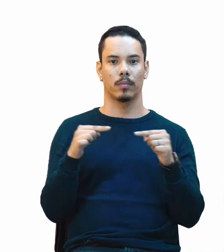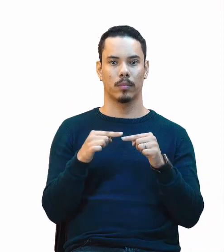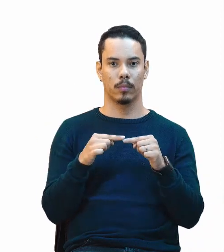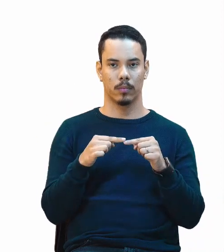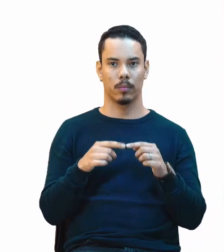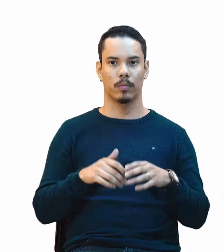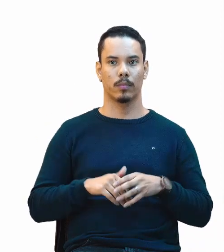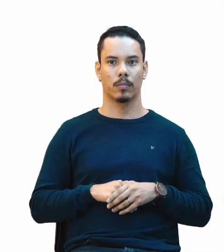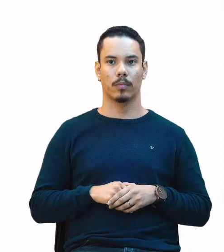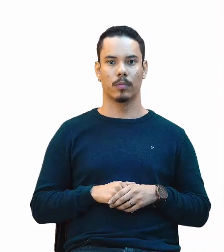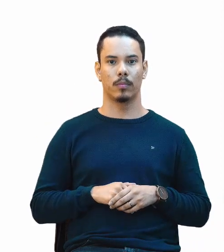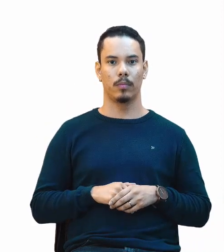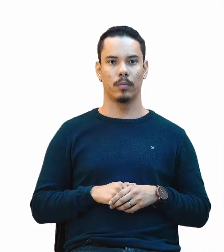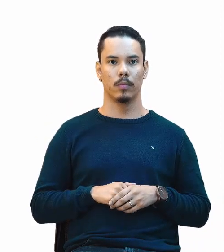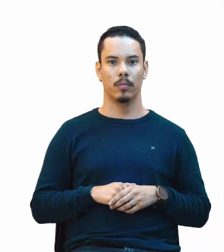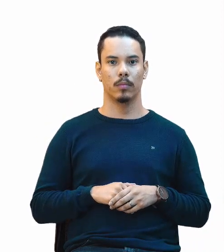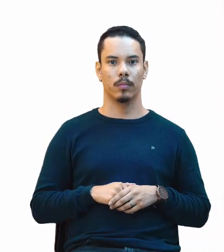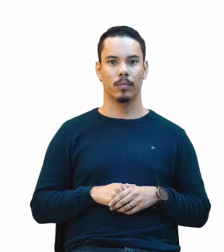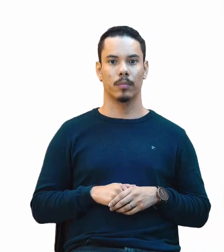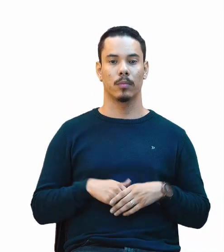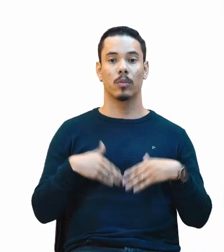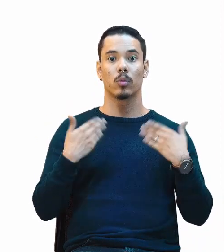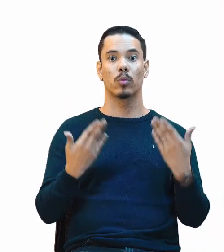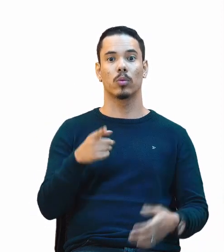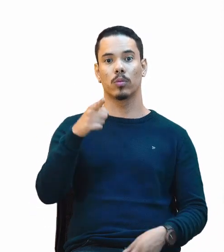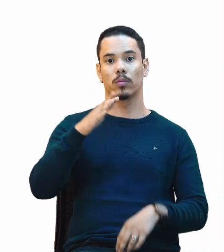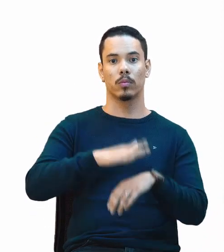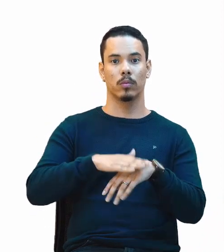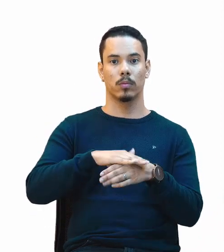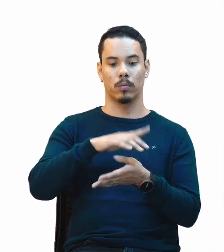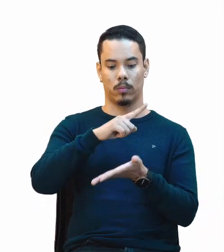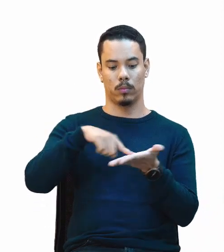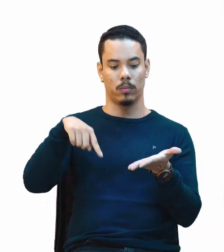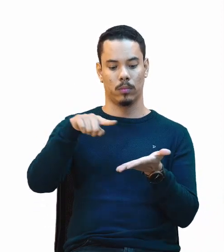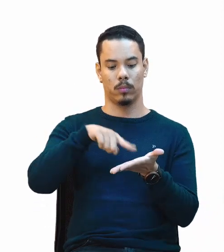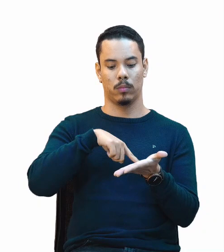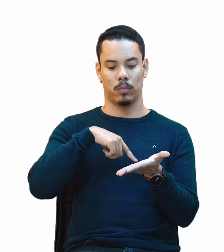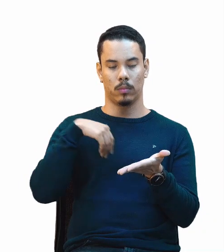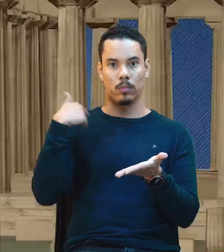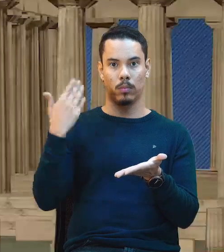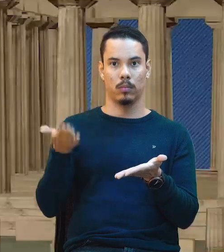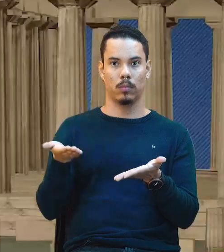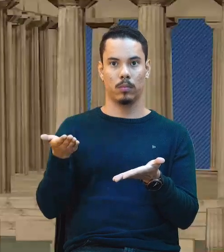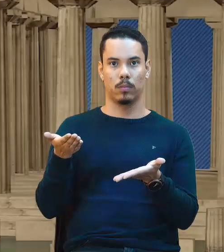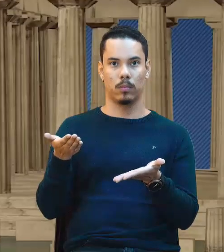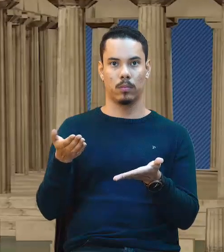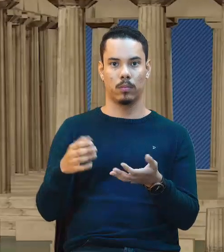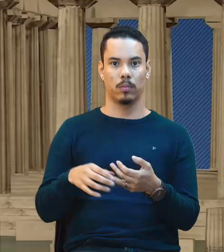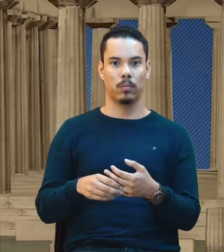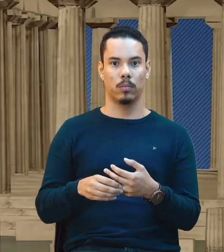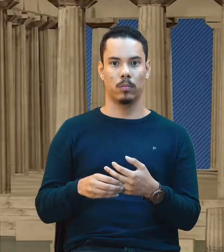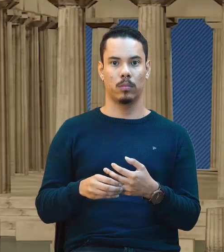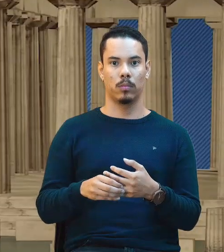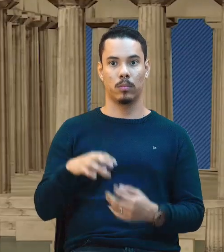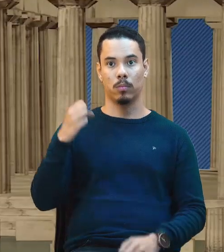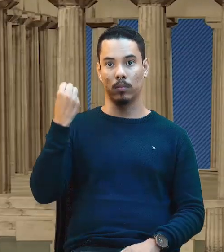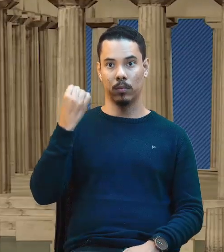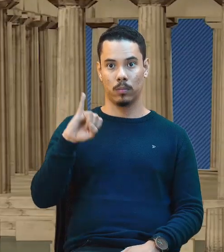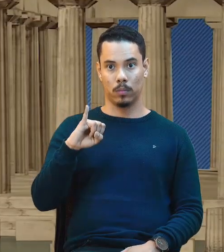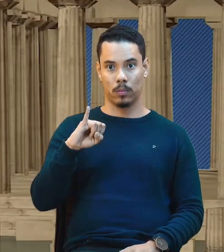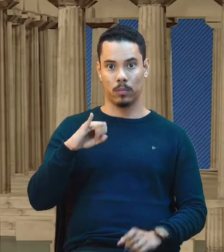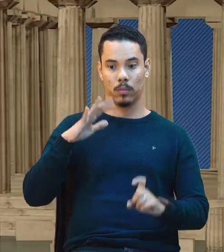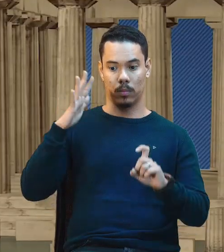comigo. O que você marcou, hein? Qual dessas alternativas? Se os mitos, né,